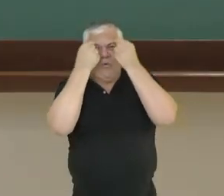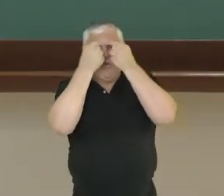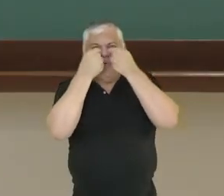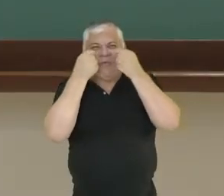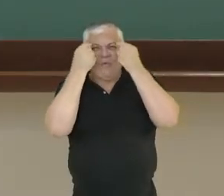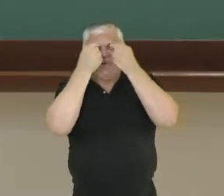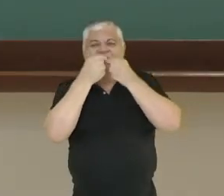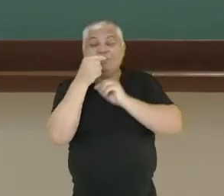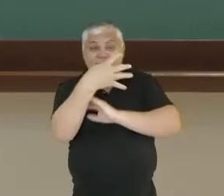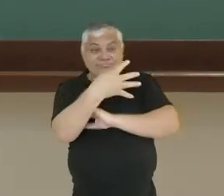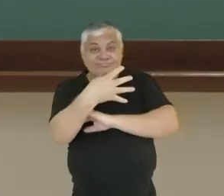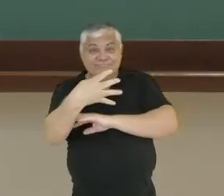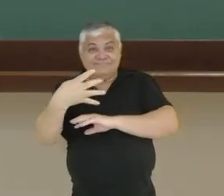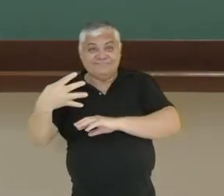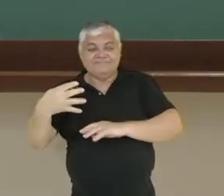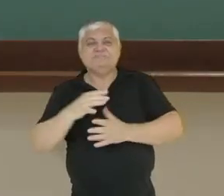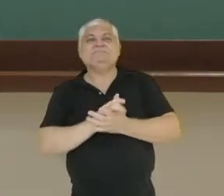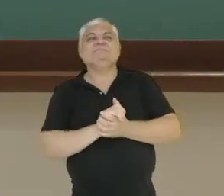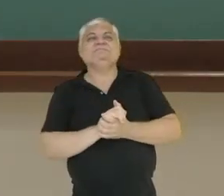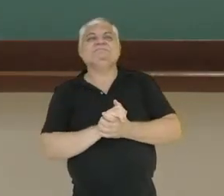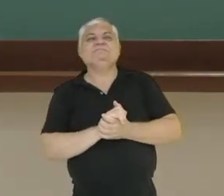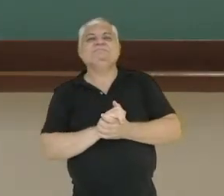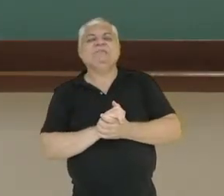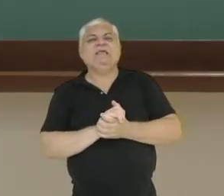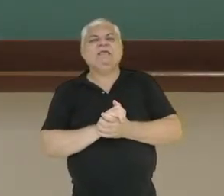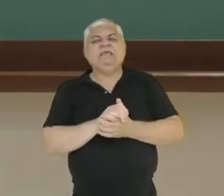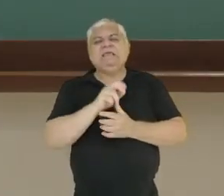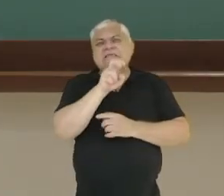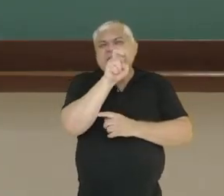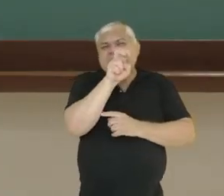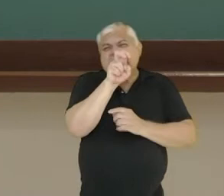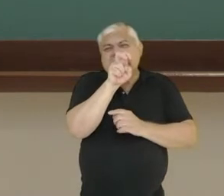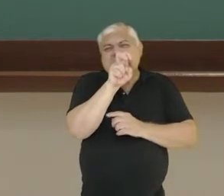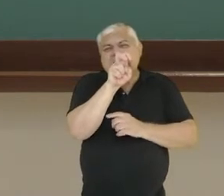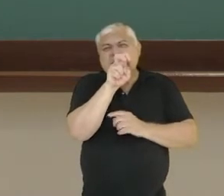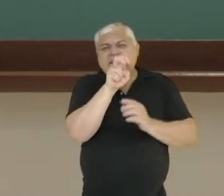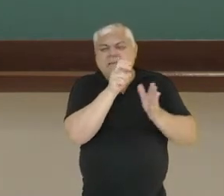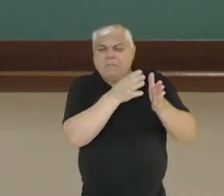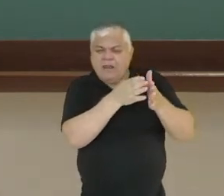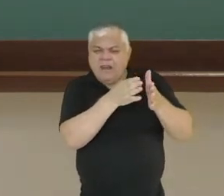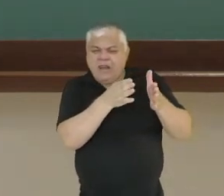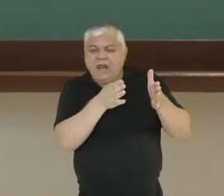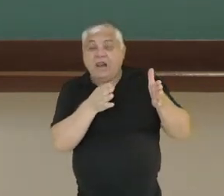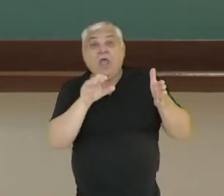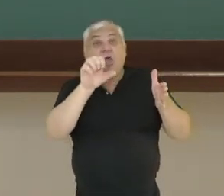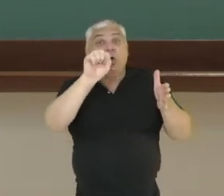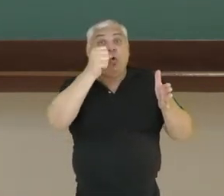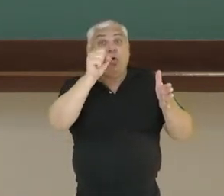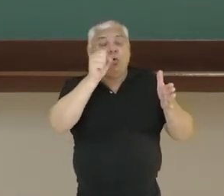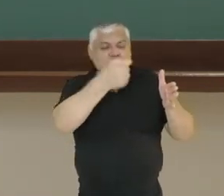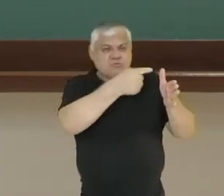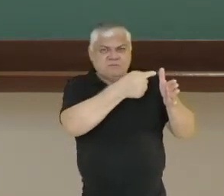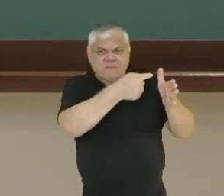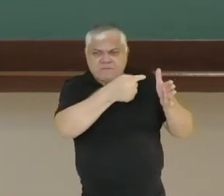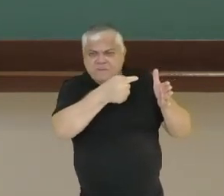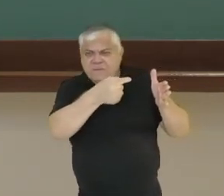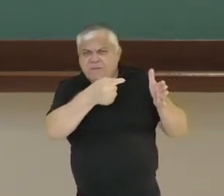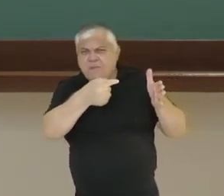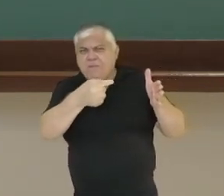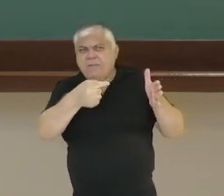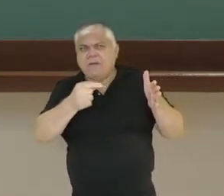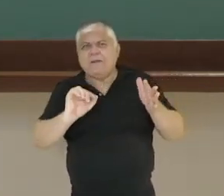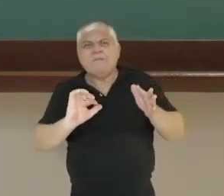região. Da quinta até a 8ª semana, ocorre o surgimento de